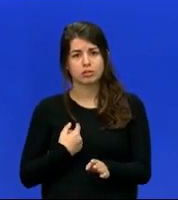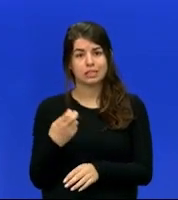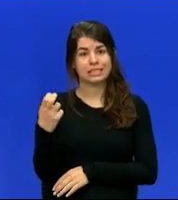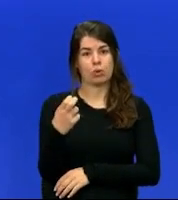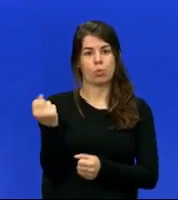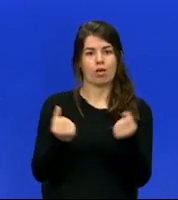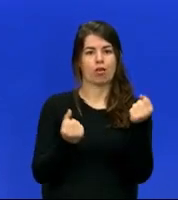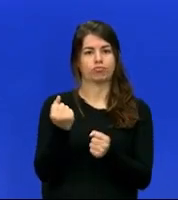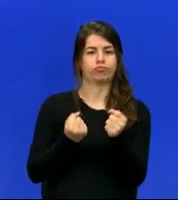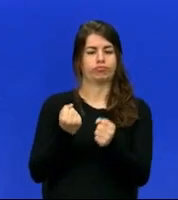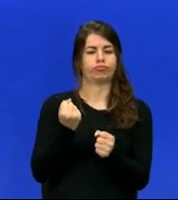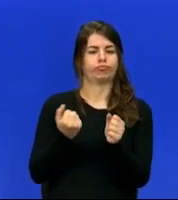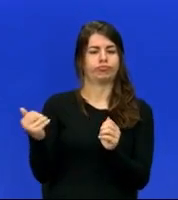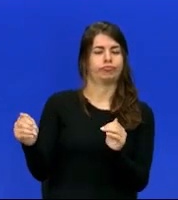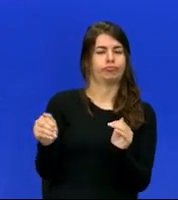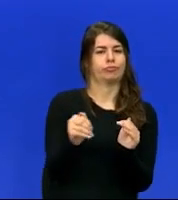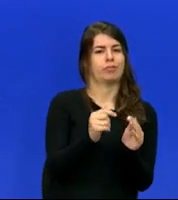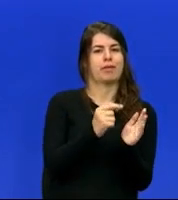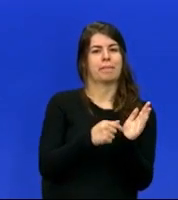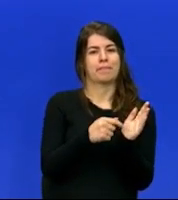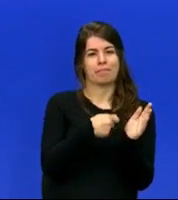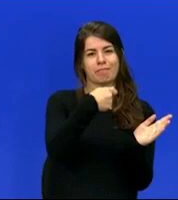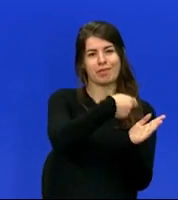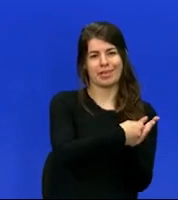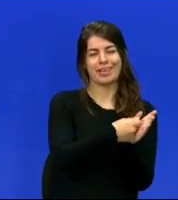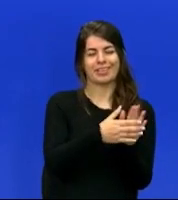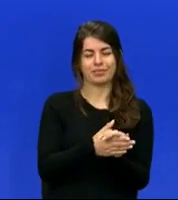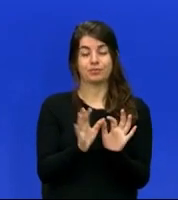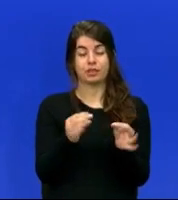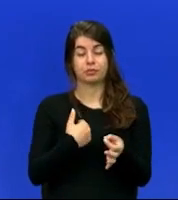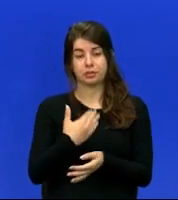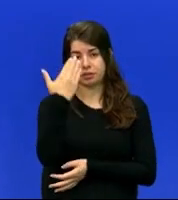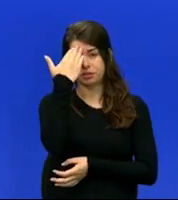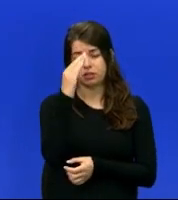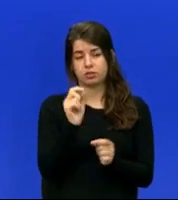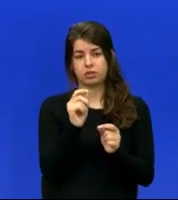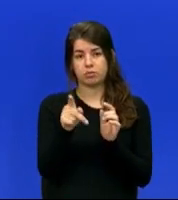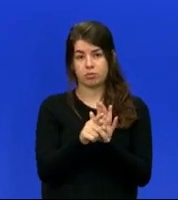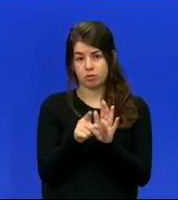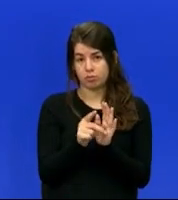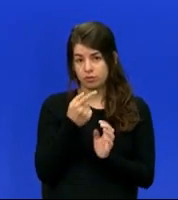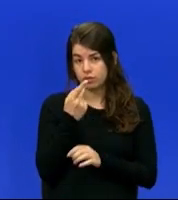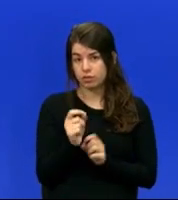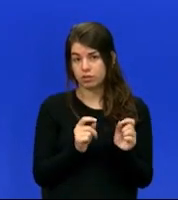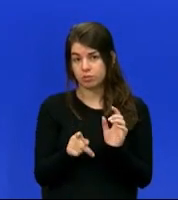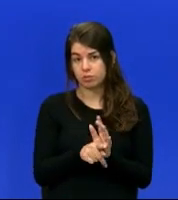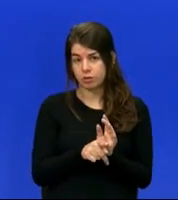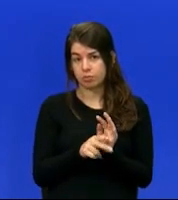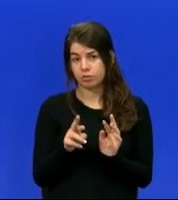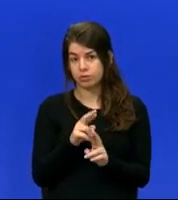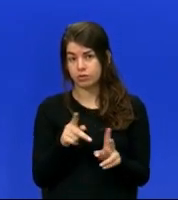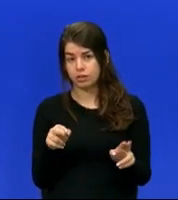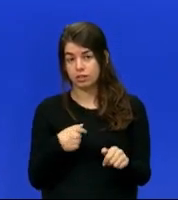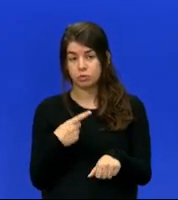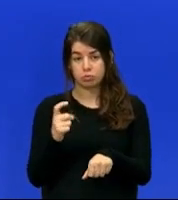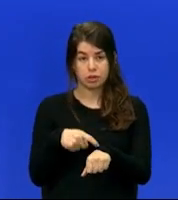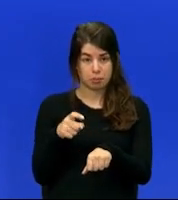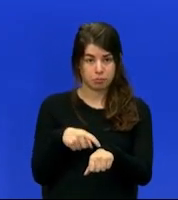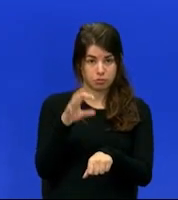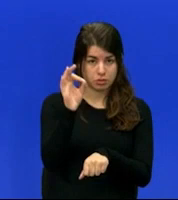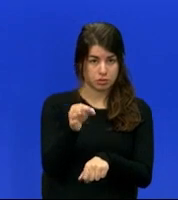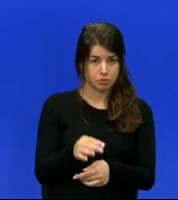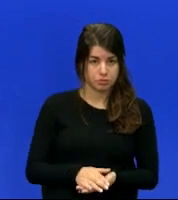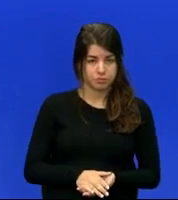carros nos próximos 2 minutos? Entendemos que nós estamos trabalhando aqui com uma variável de tempo, não